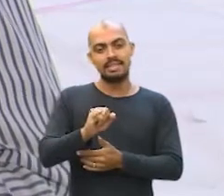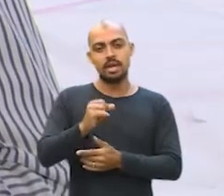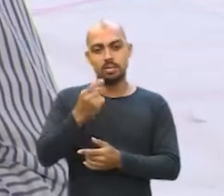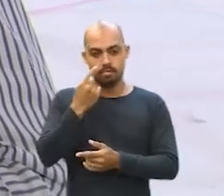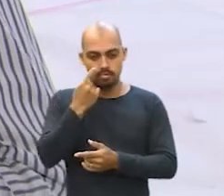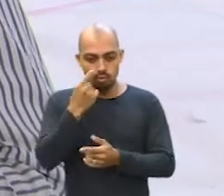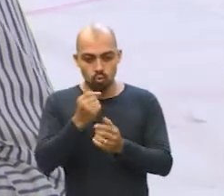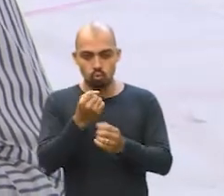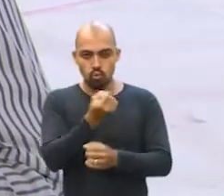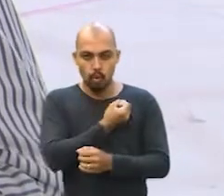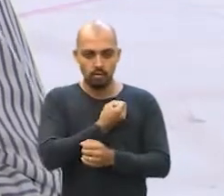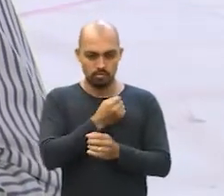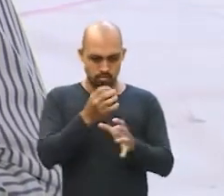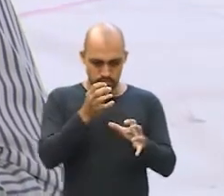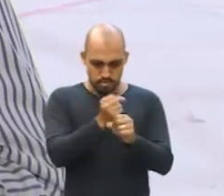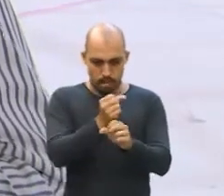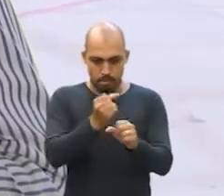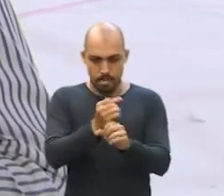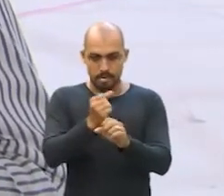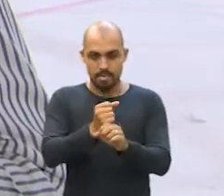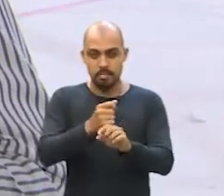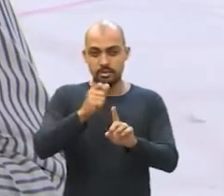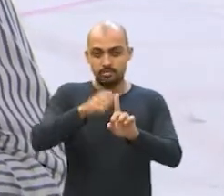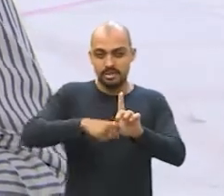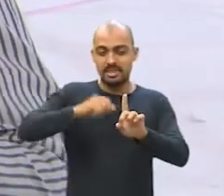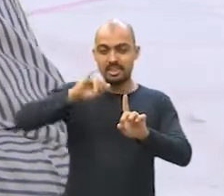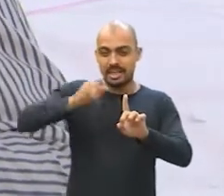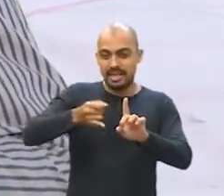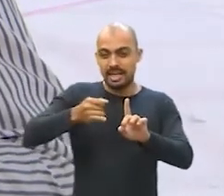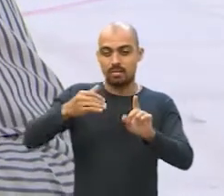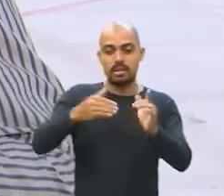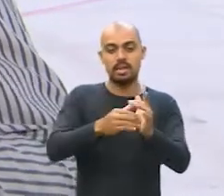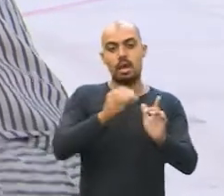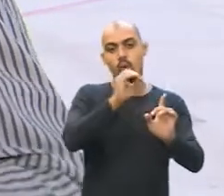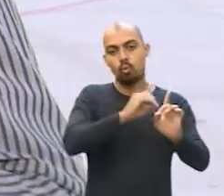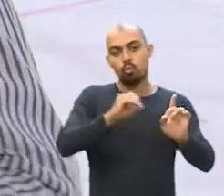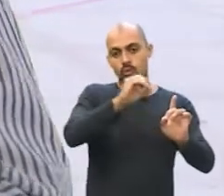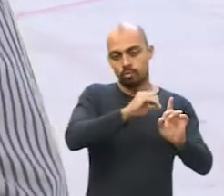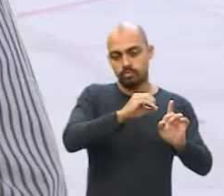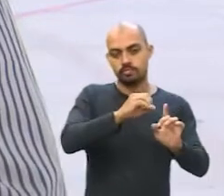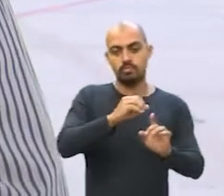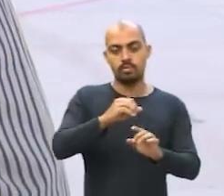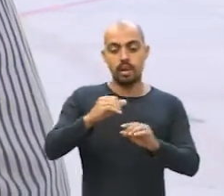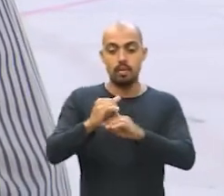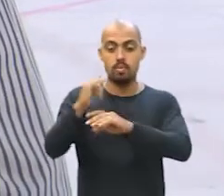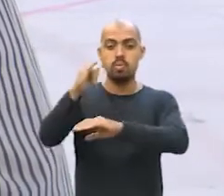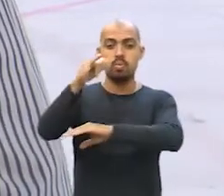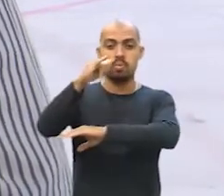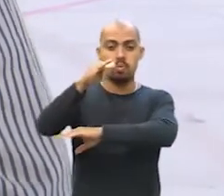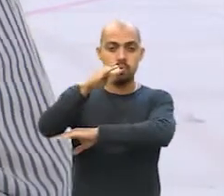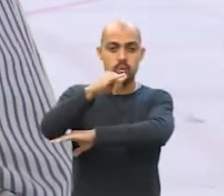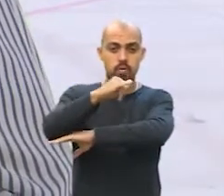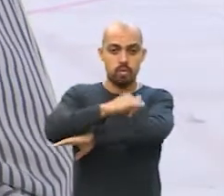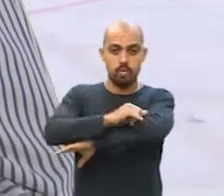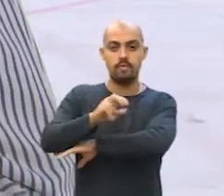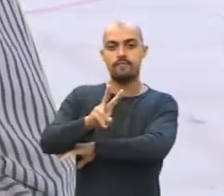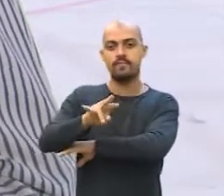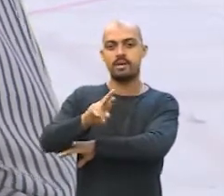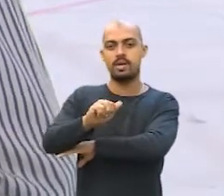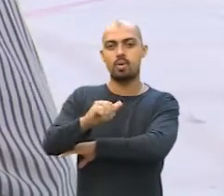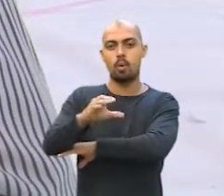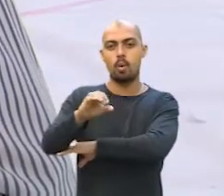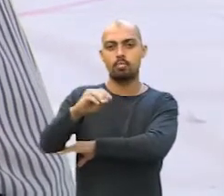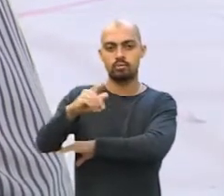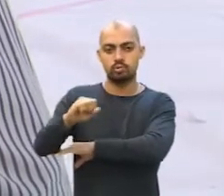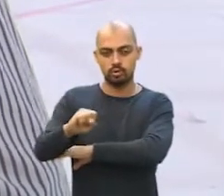se a gente verificar os números de todo os primeiros meses do ano, de janeiro a outubro, Viracopos, entre os seis